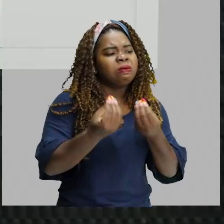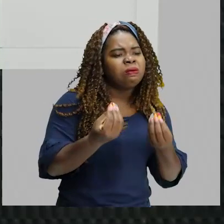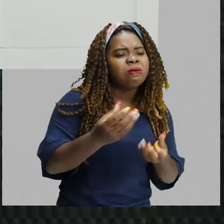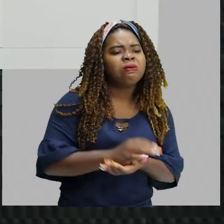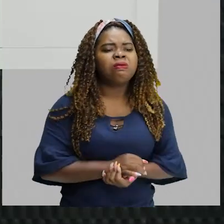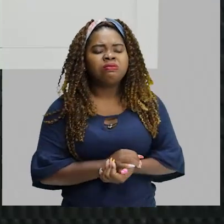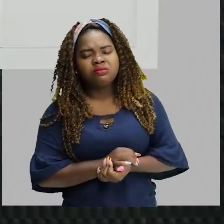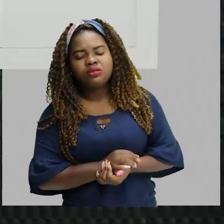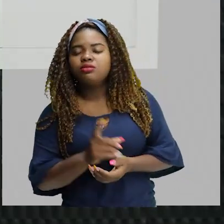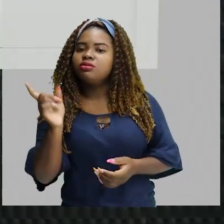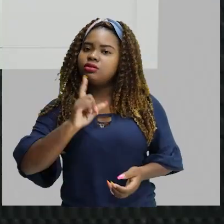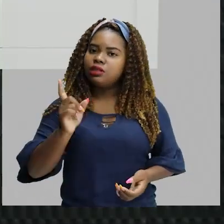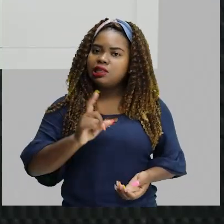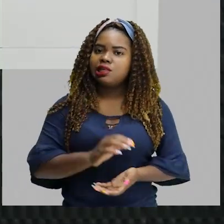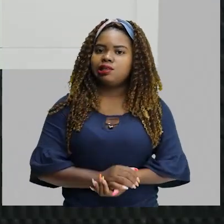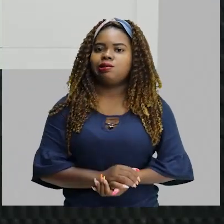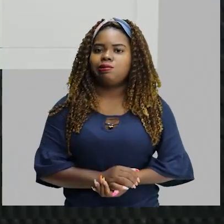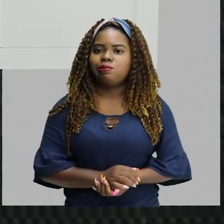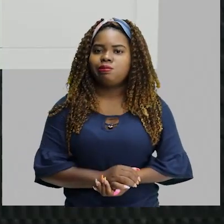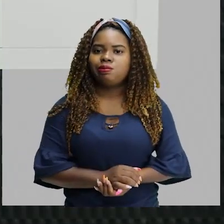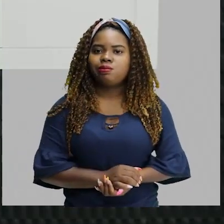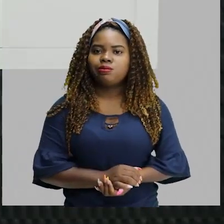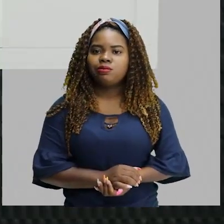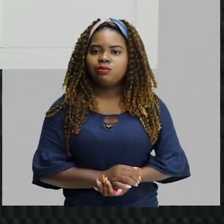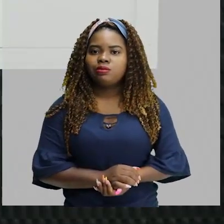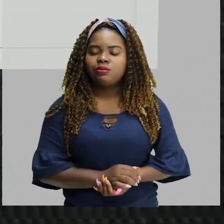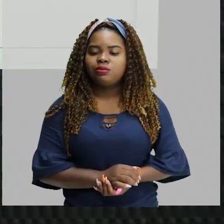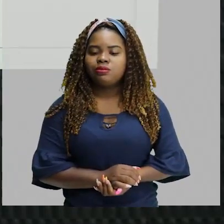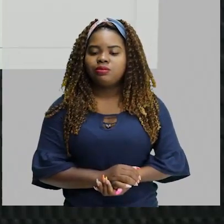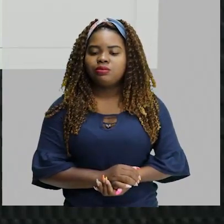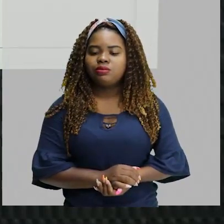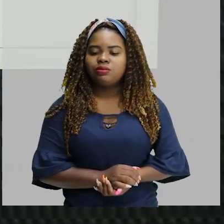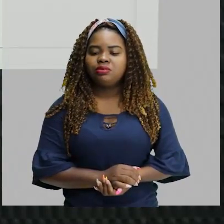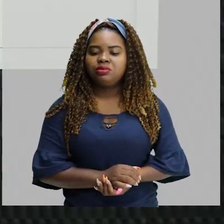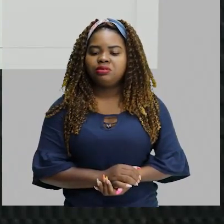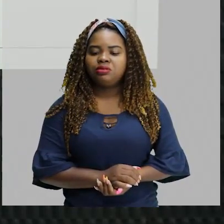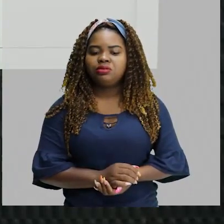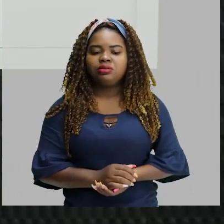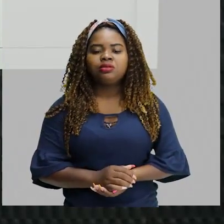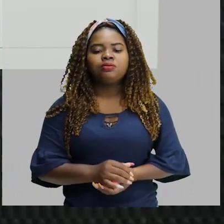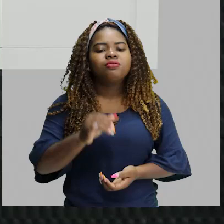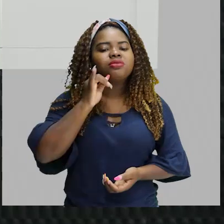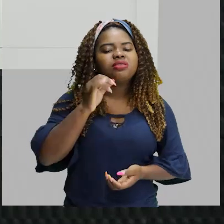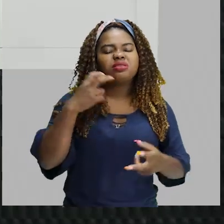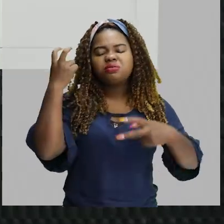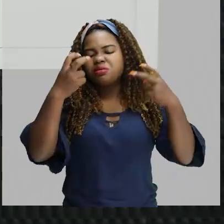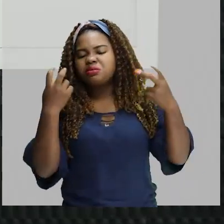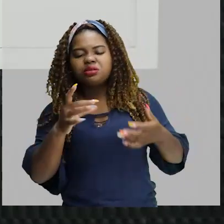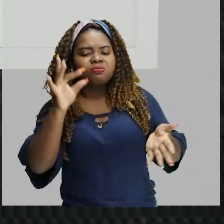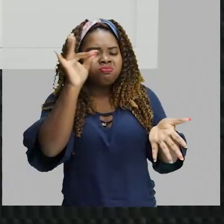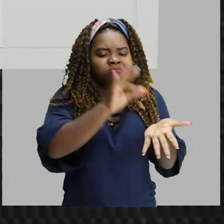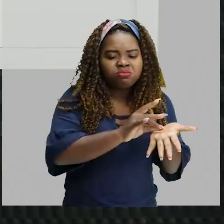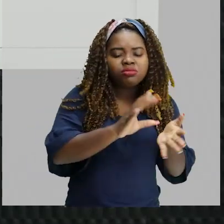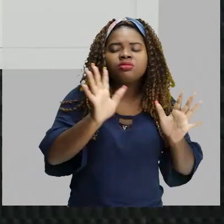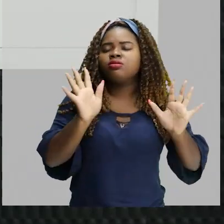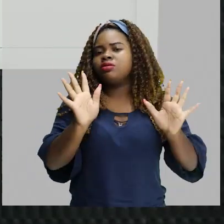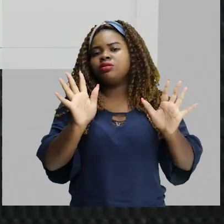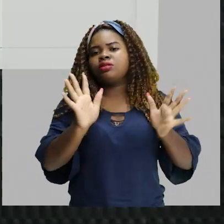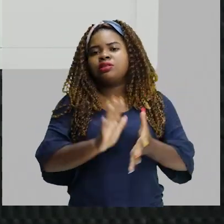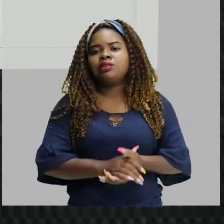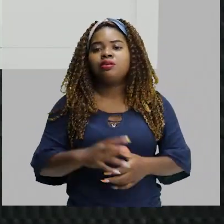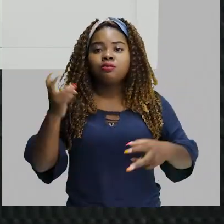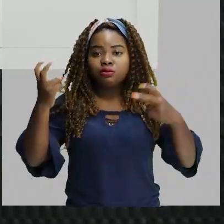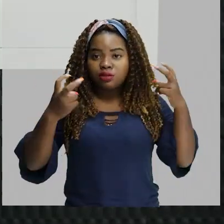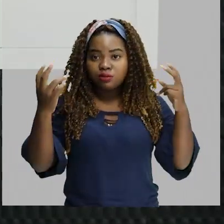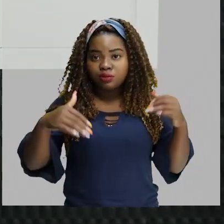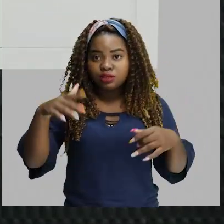destas proposições. A validade, a tabela de verdade, por exemplo, esta preocupação maior com este elemento, ela